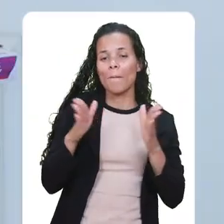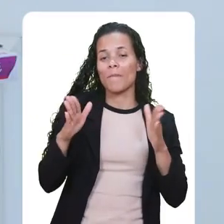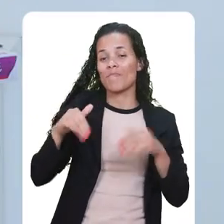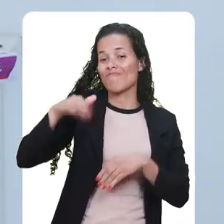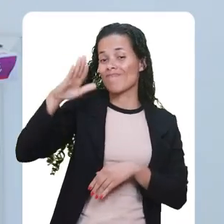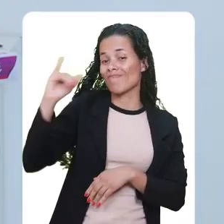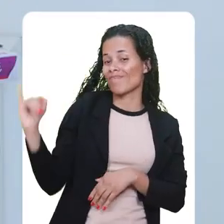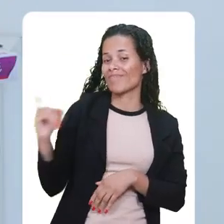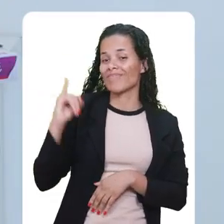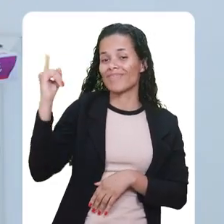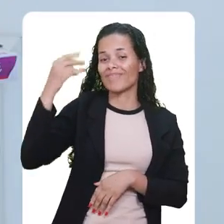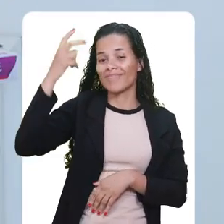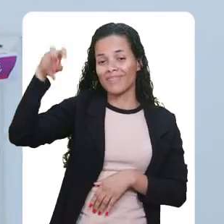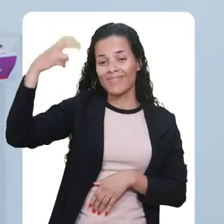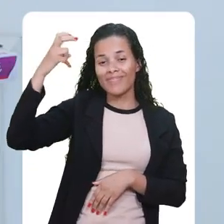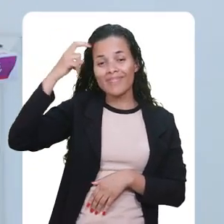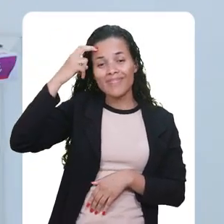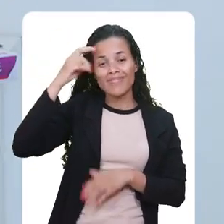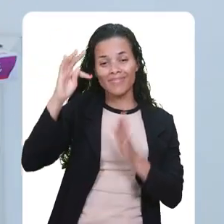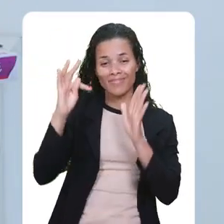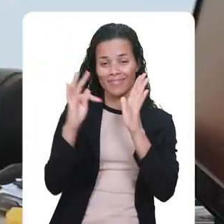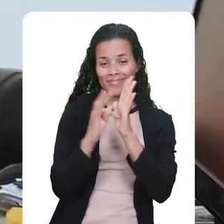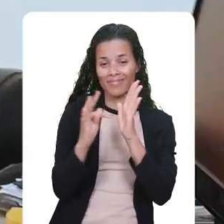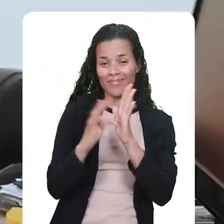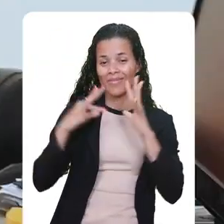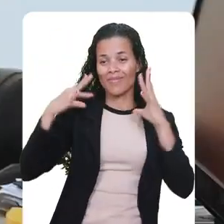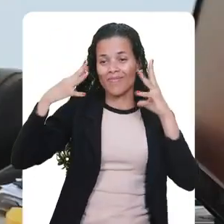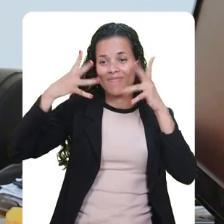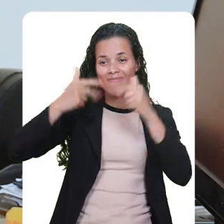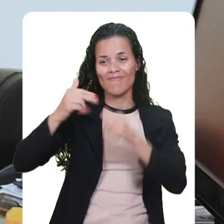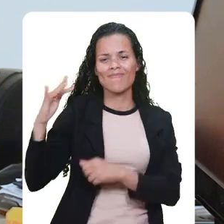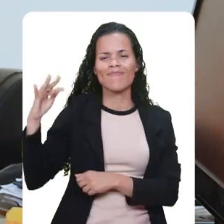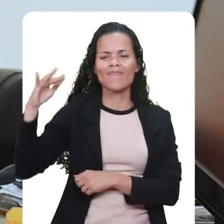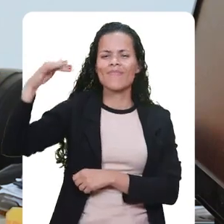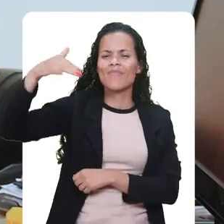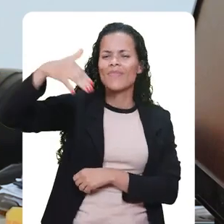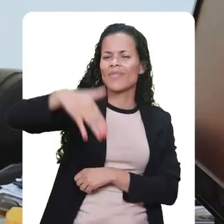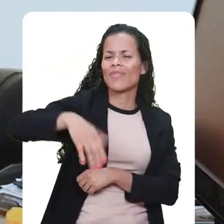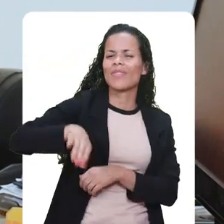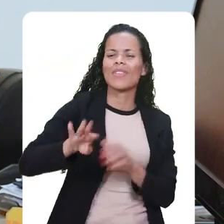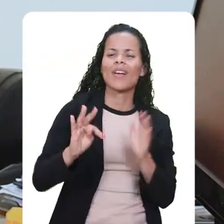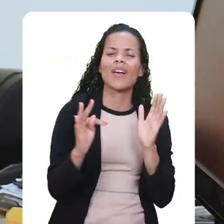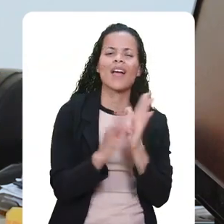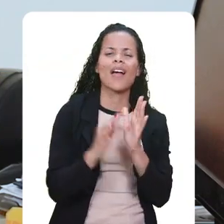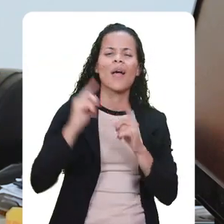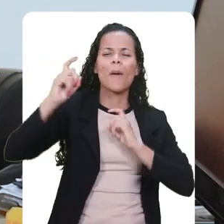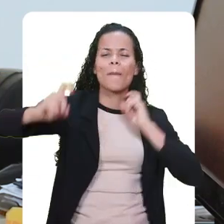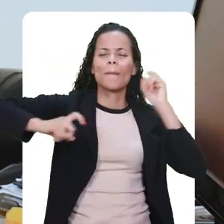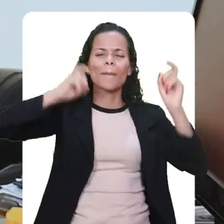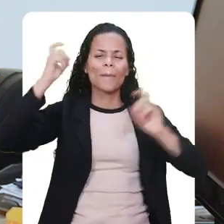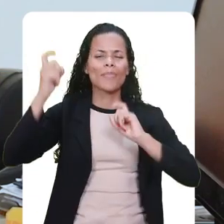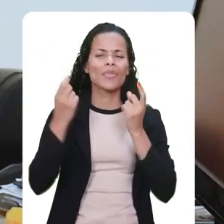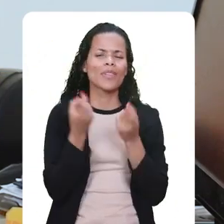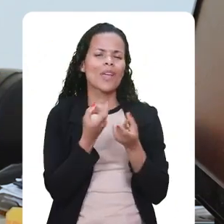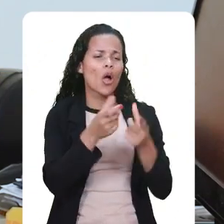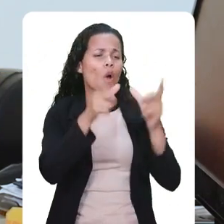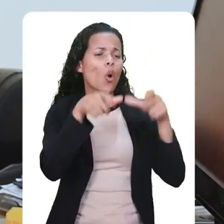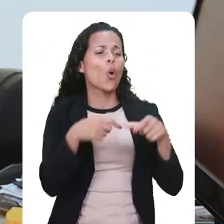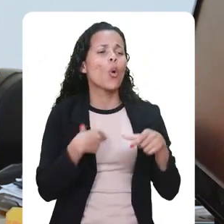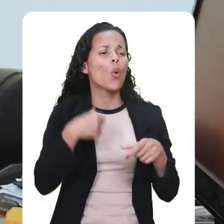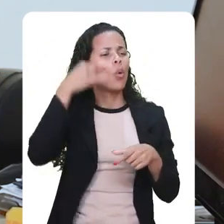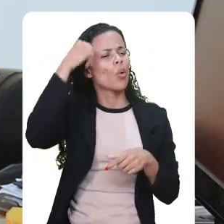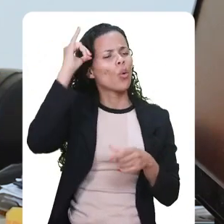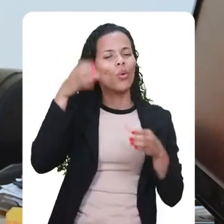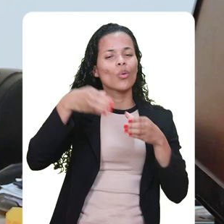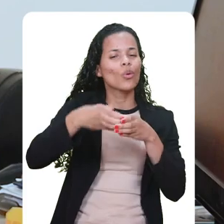é a principal atração cultural de Timbaúba. Então todo turista, quando vem ao município, ele se preocupa já em querer